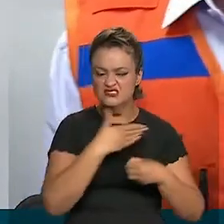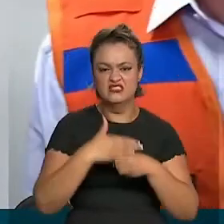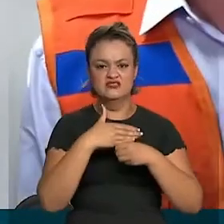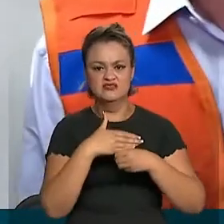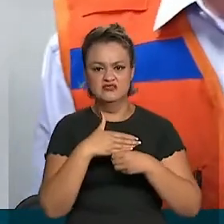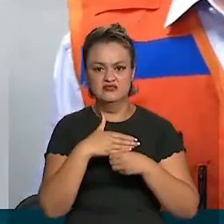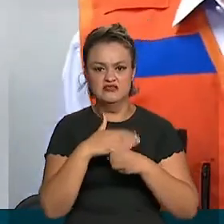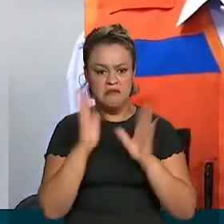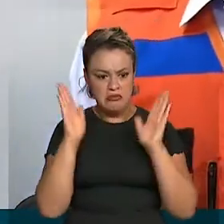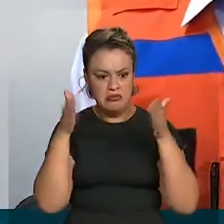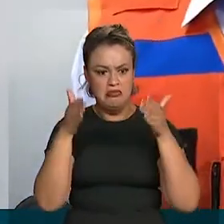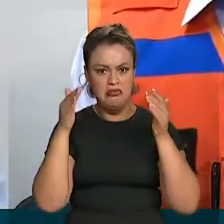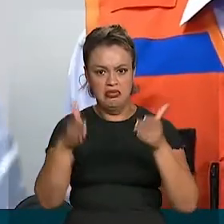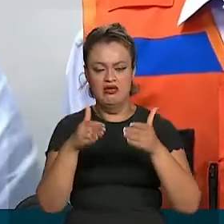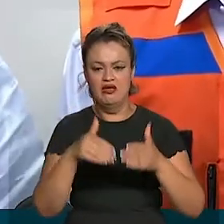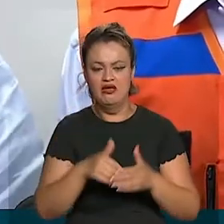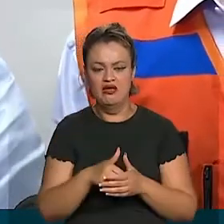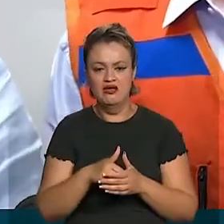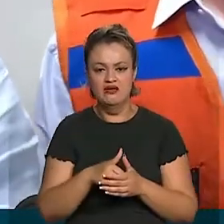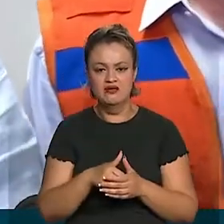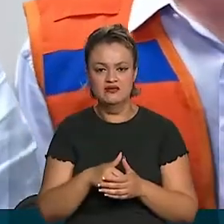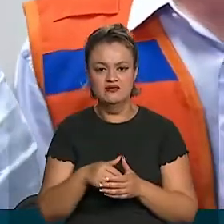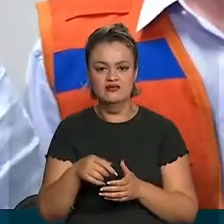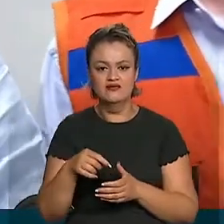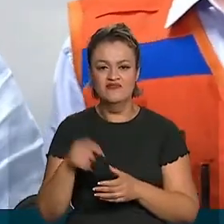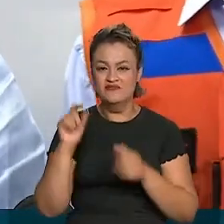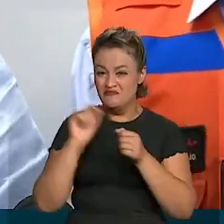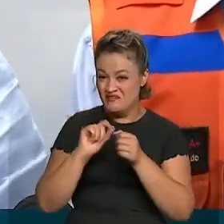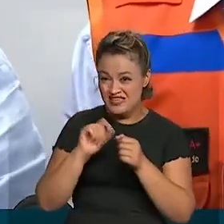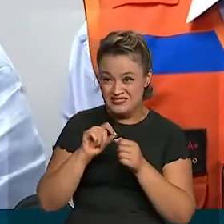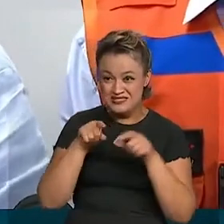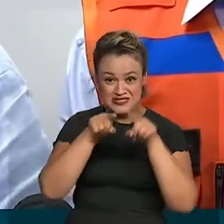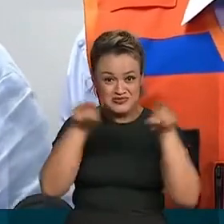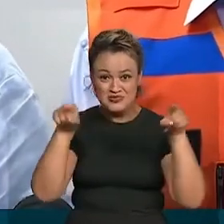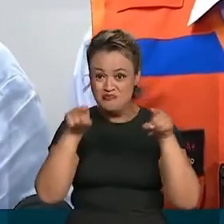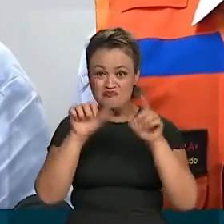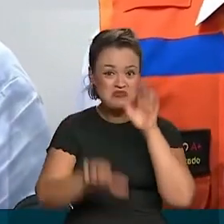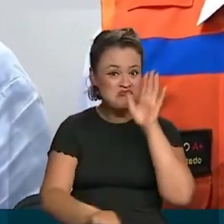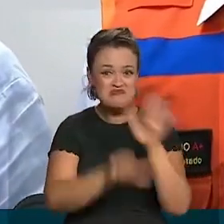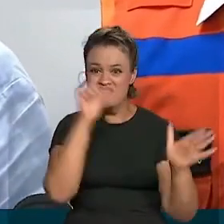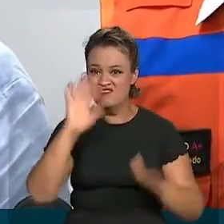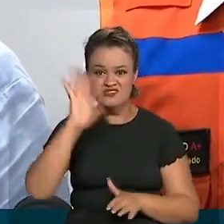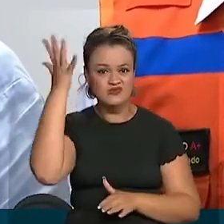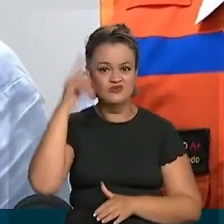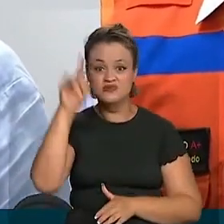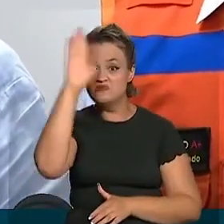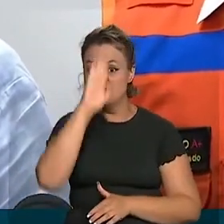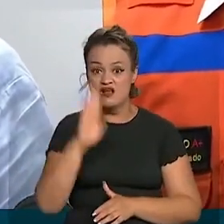fanáticos, sabe, fizeram o que nunca foi feito na história desse país.